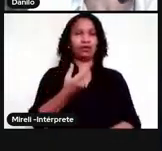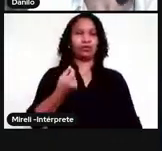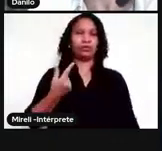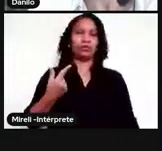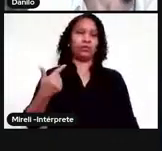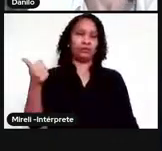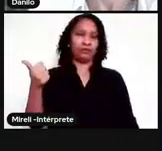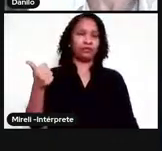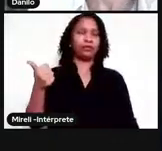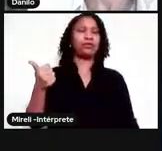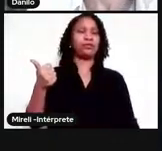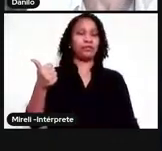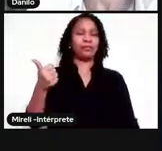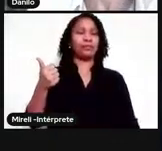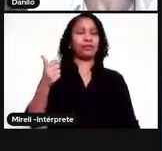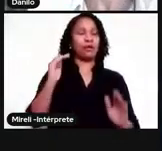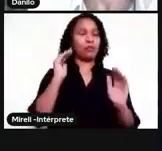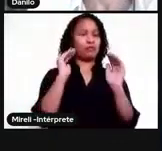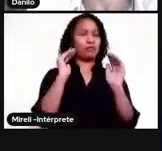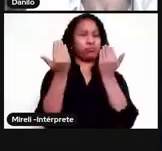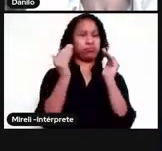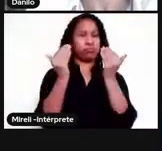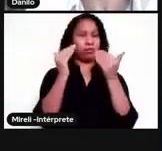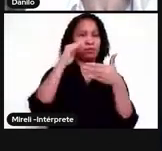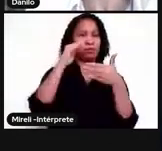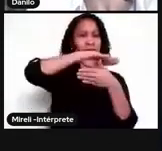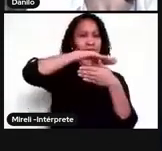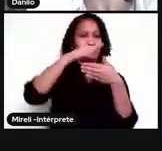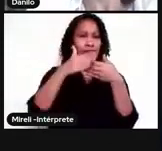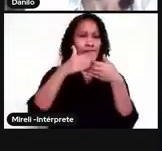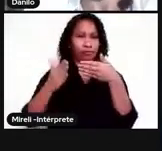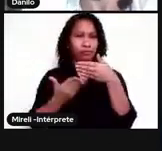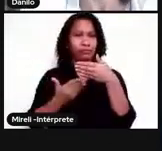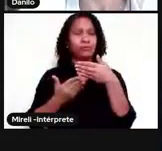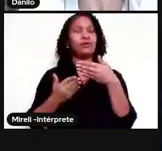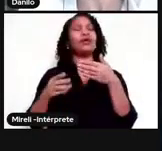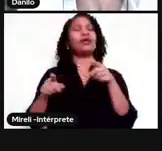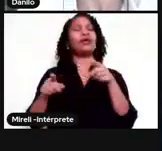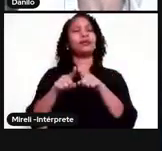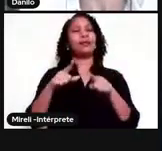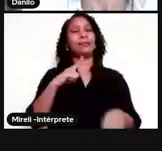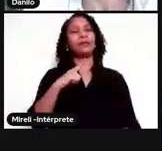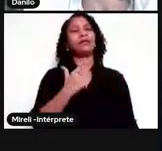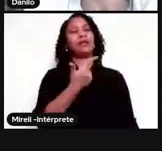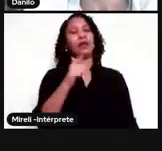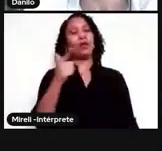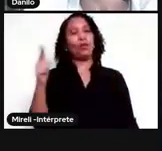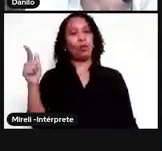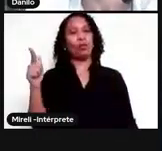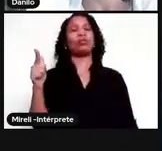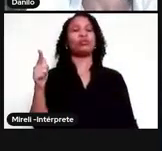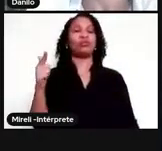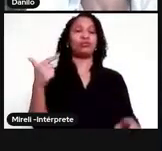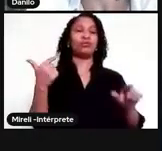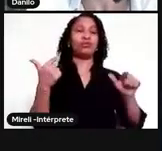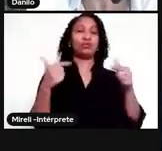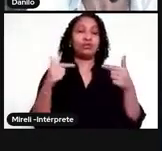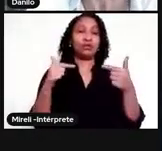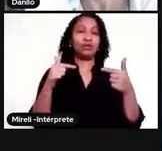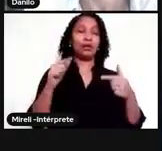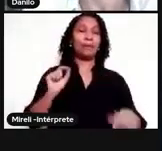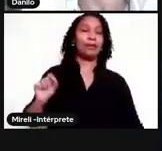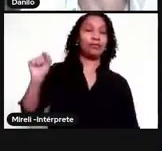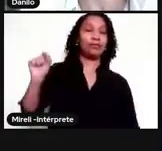para a Mata Atlântica. Além disso, também há um trabalho de distribuição, não utilizando a modelagem, mas distribuição do